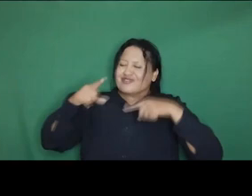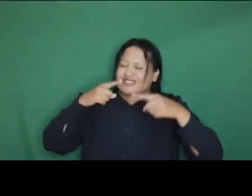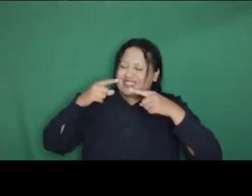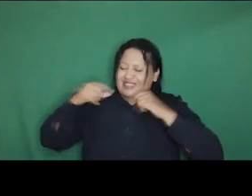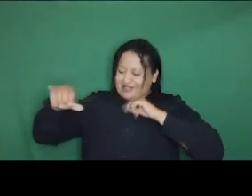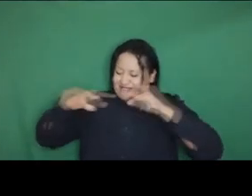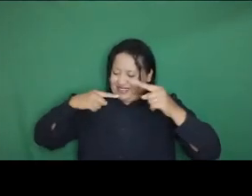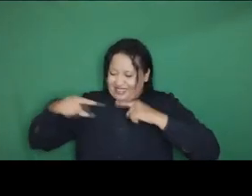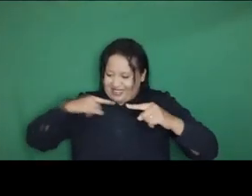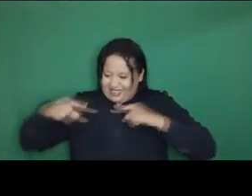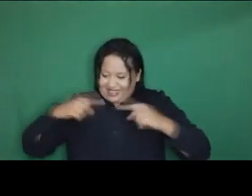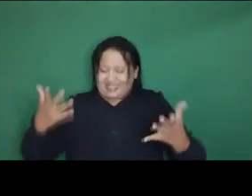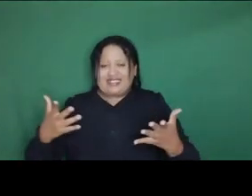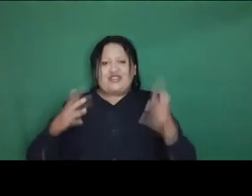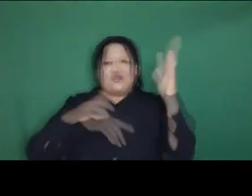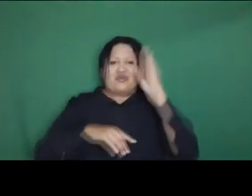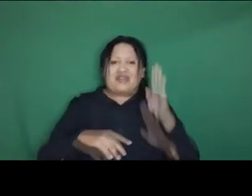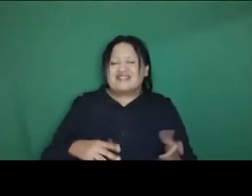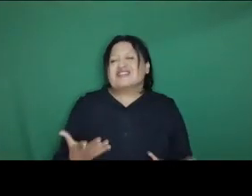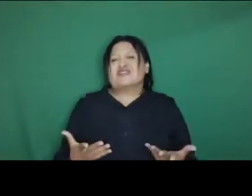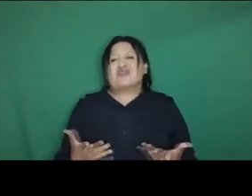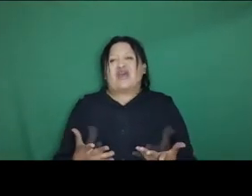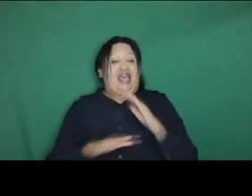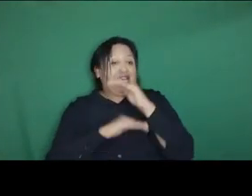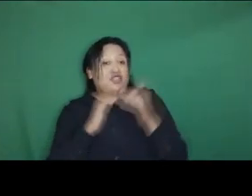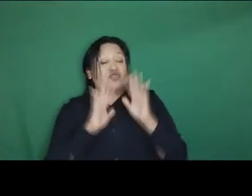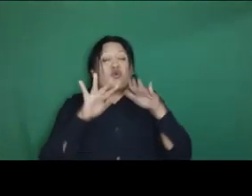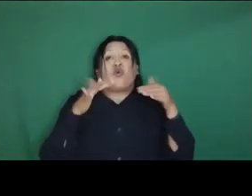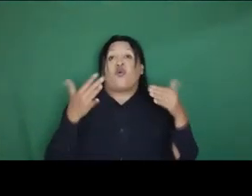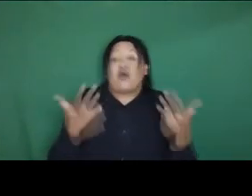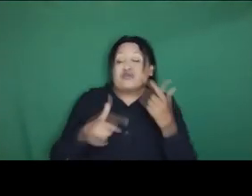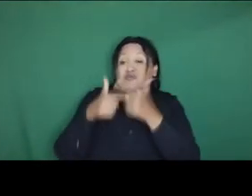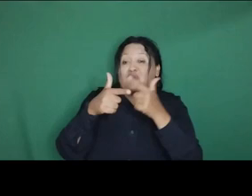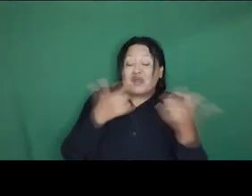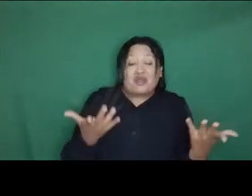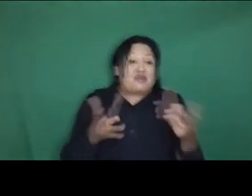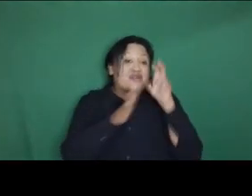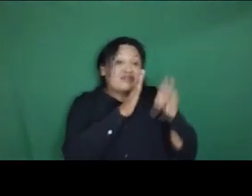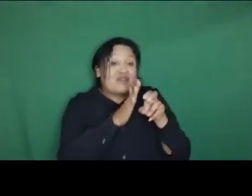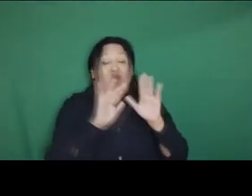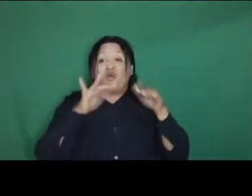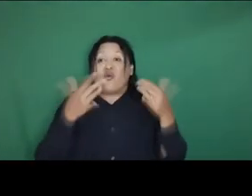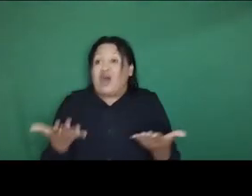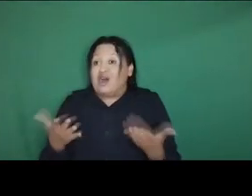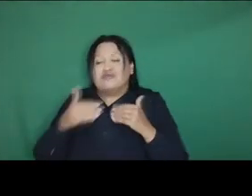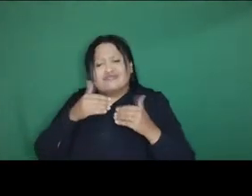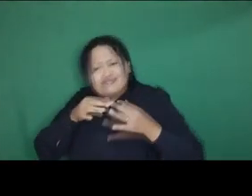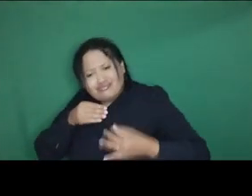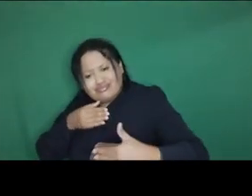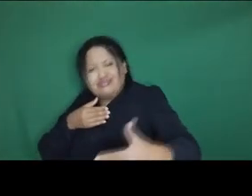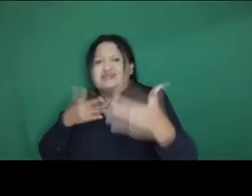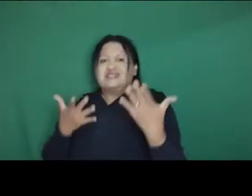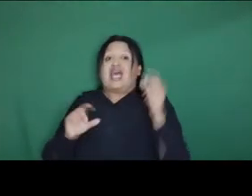se o Agro Etec se ele é pop né se ele é tudo quais os impactos dessa agropecuária né Qual o efeito disso